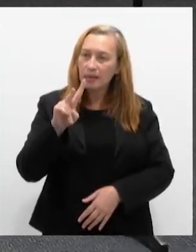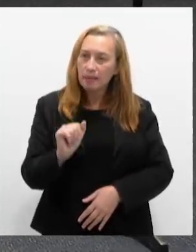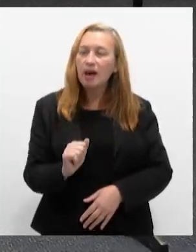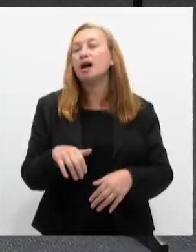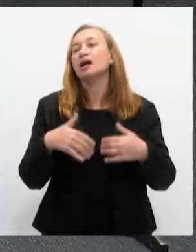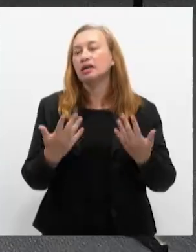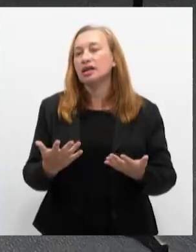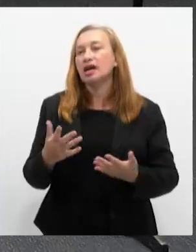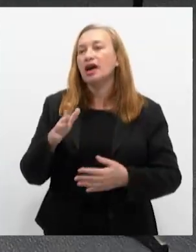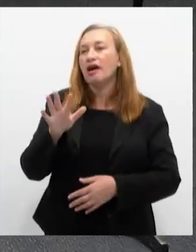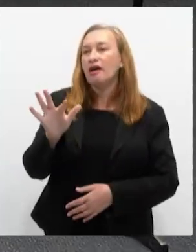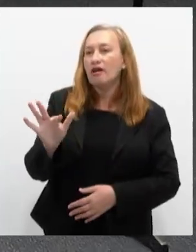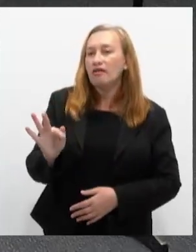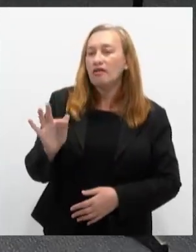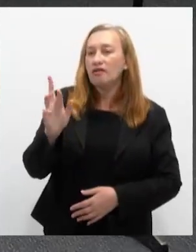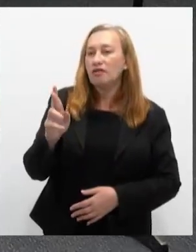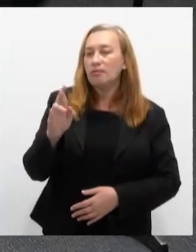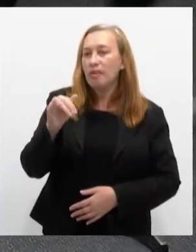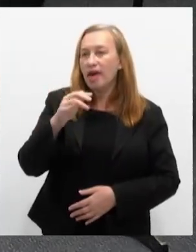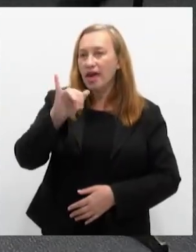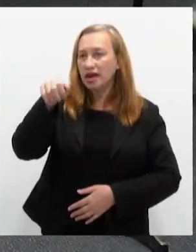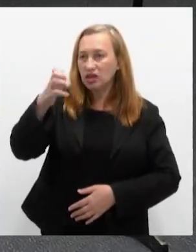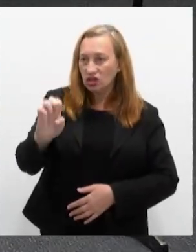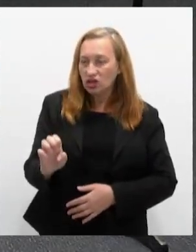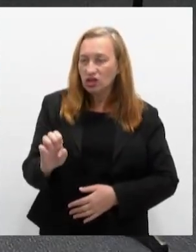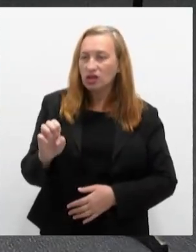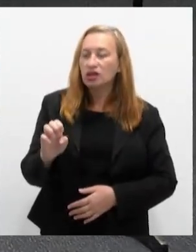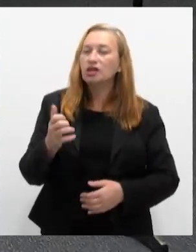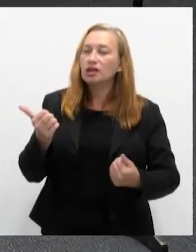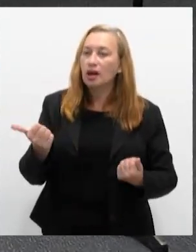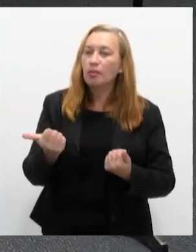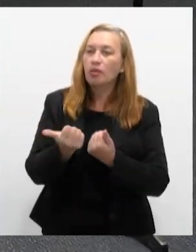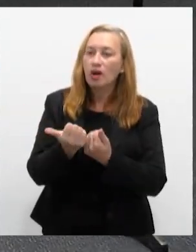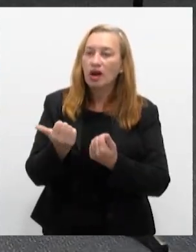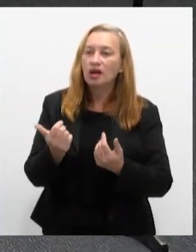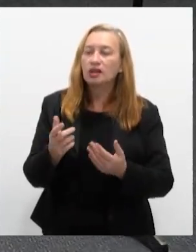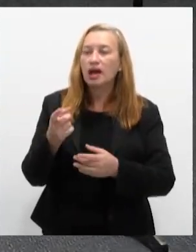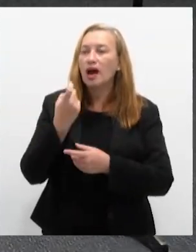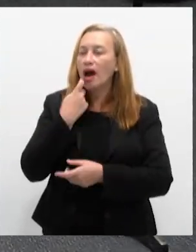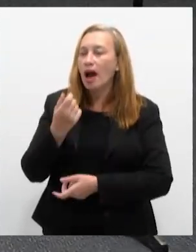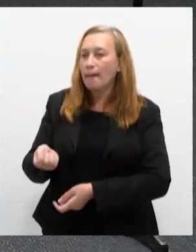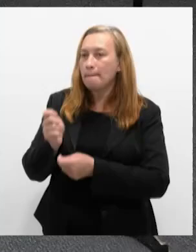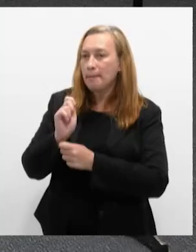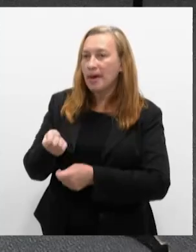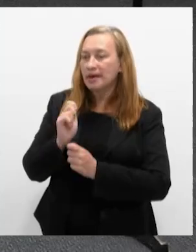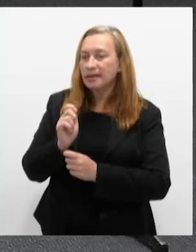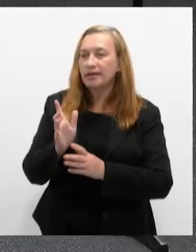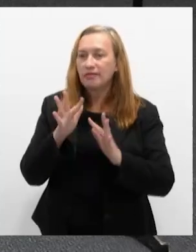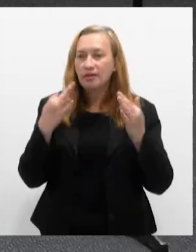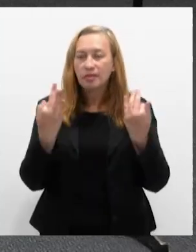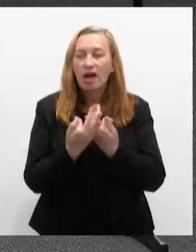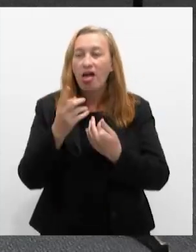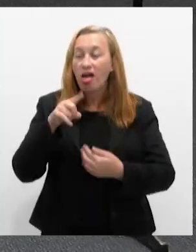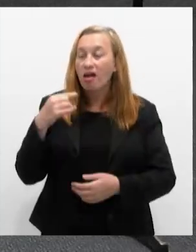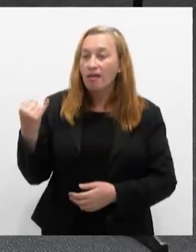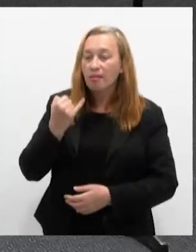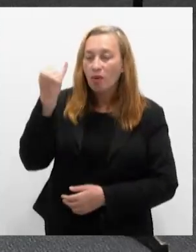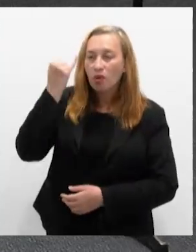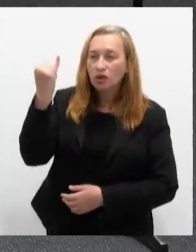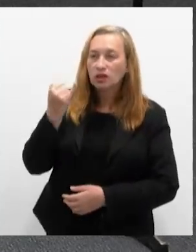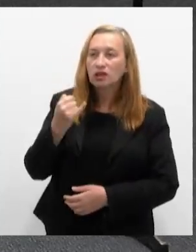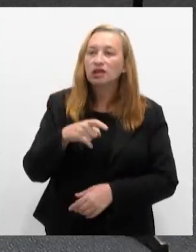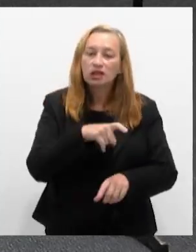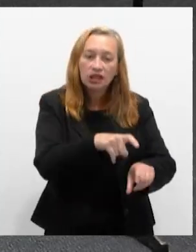a execução dessas emendas, favorecendo a pesca familiar. Eu vejo como é importante que, quer na agricultura, quer